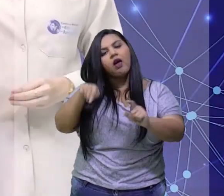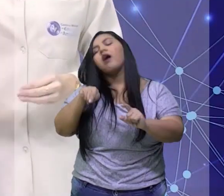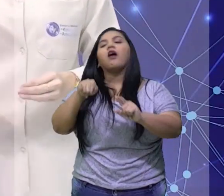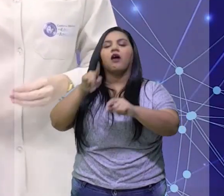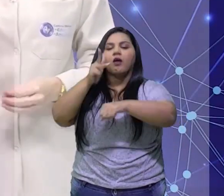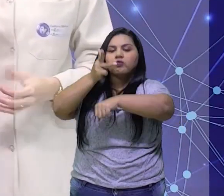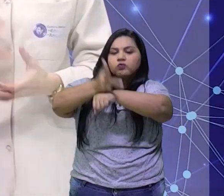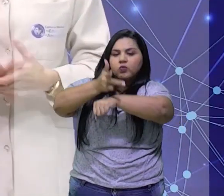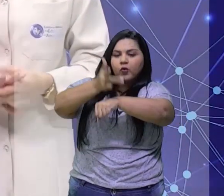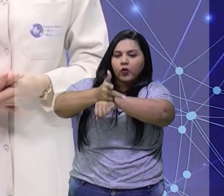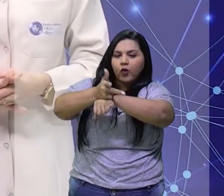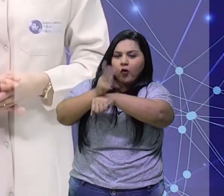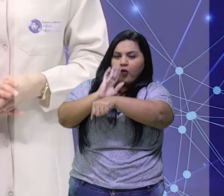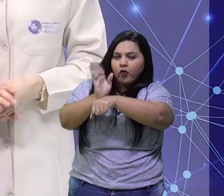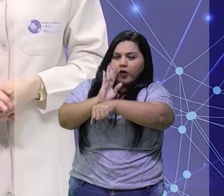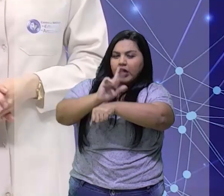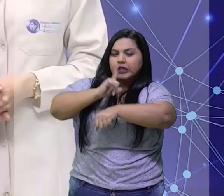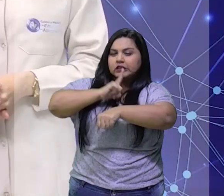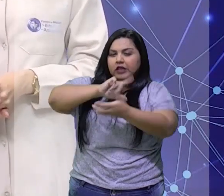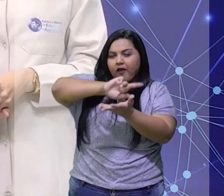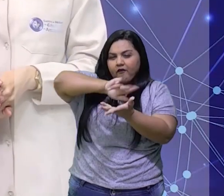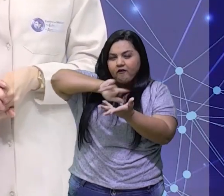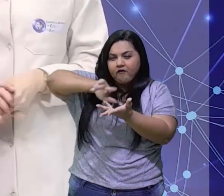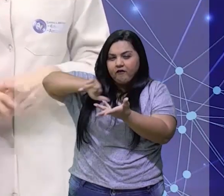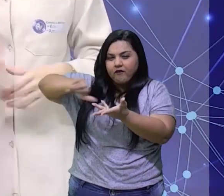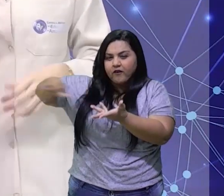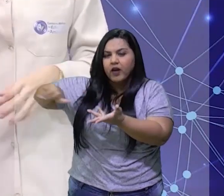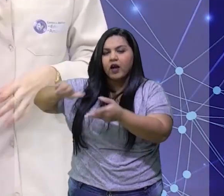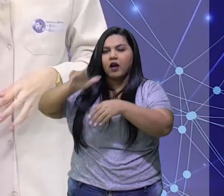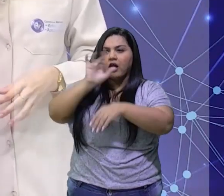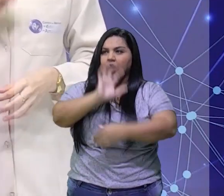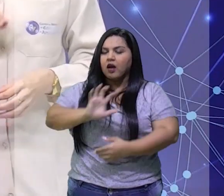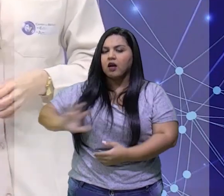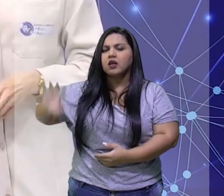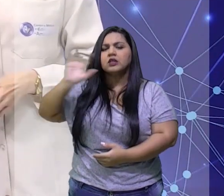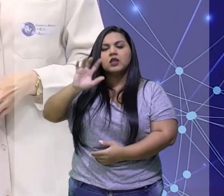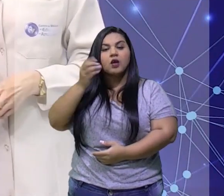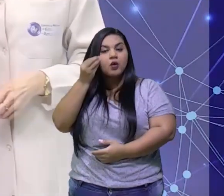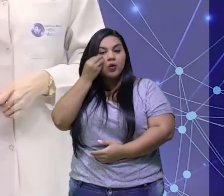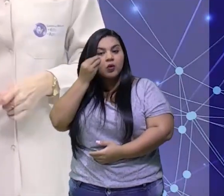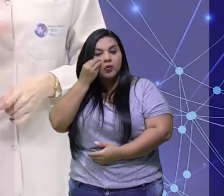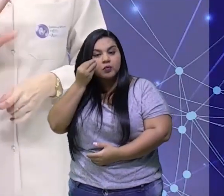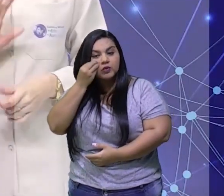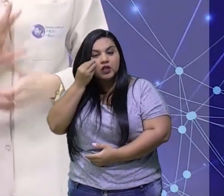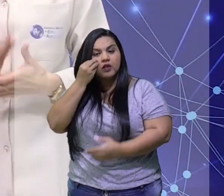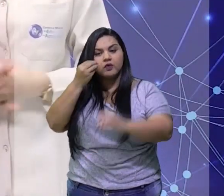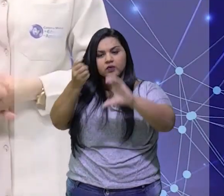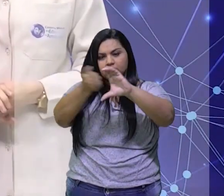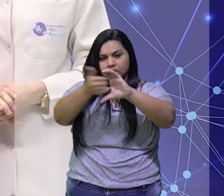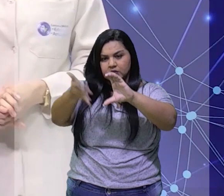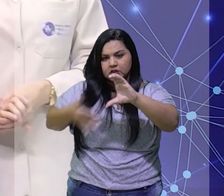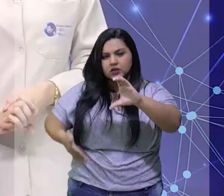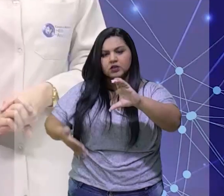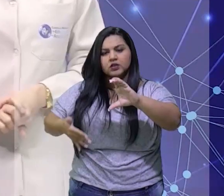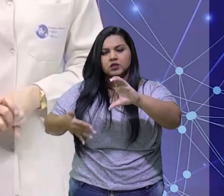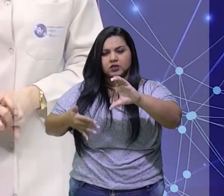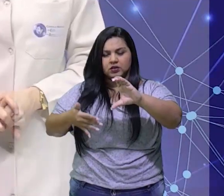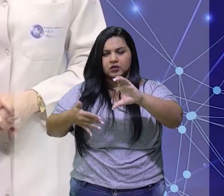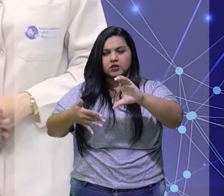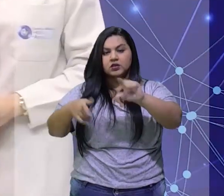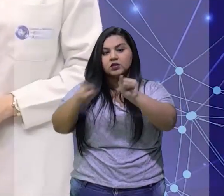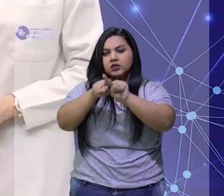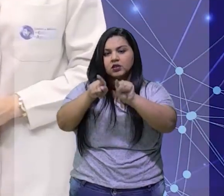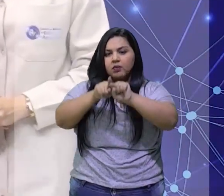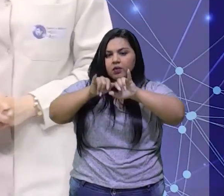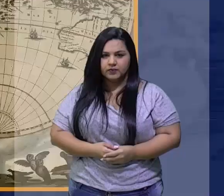vários mapas, né? Então, a gente vai observar aí as características desses mapas e as informações. Então, vai ficar passando aí para vocês e